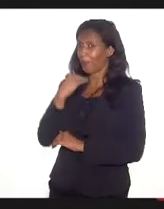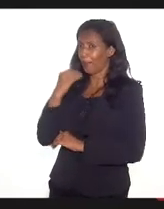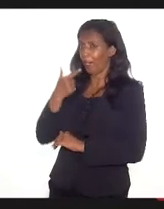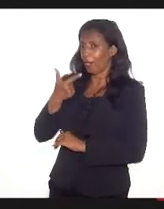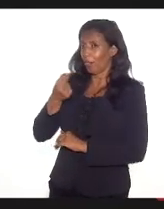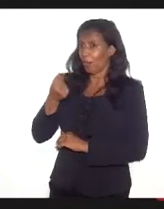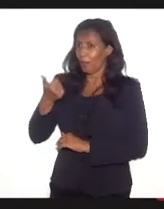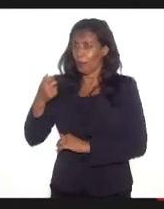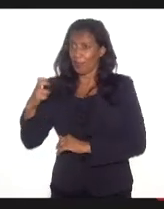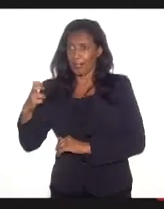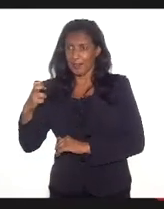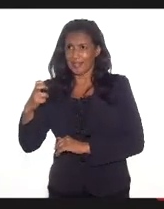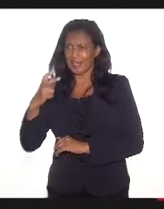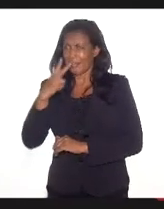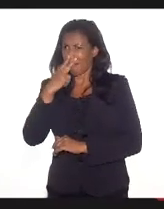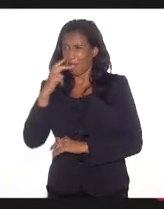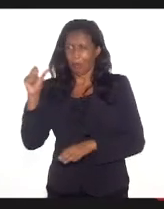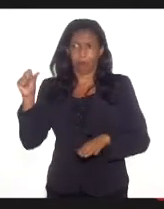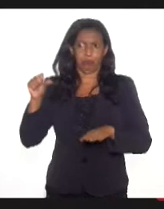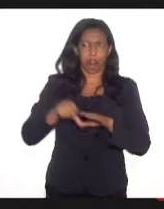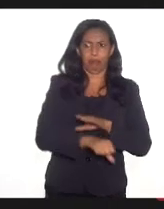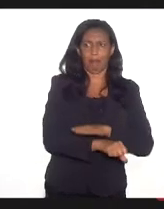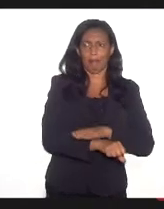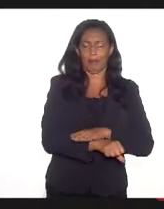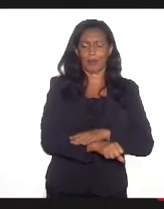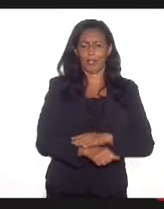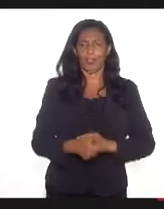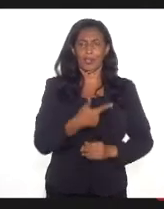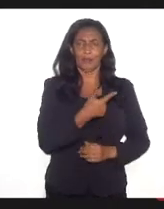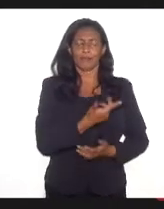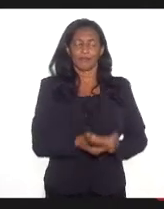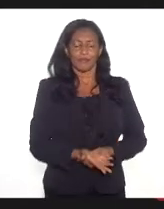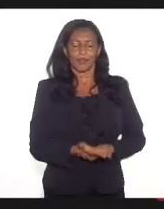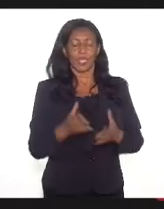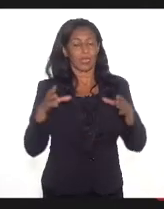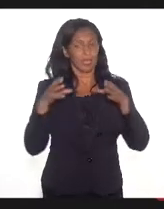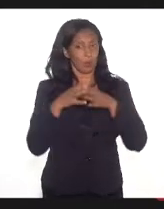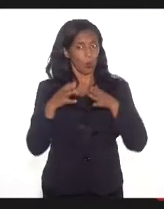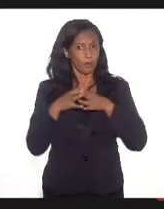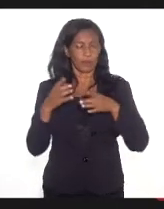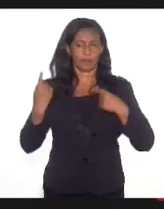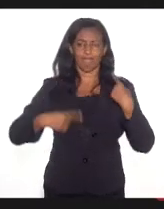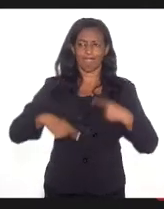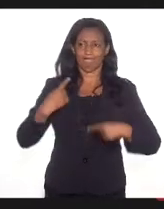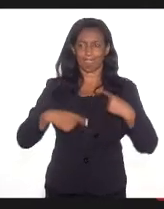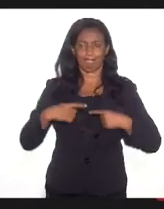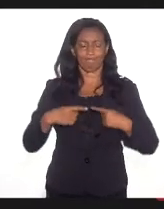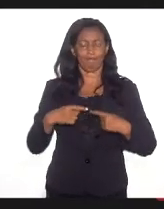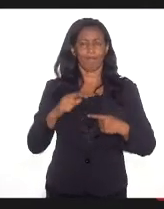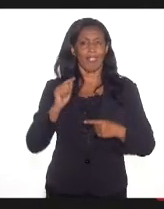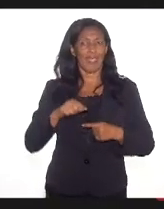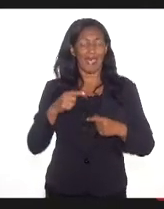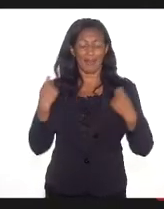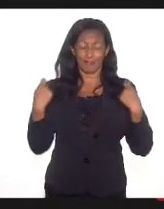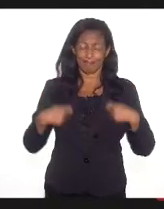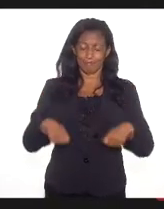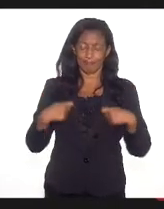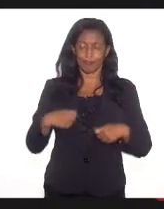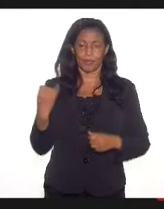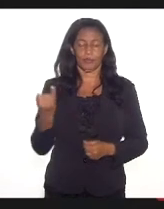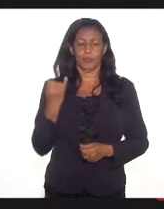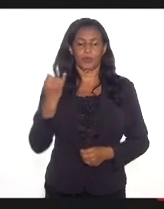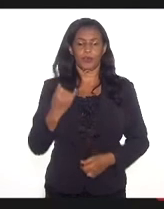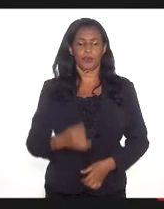2015 e afunda a partir de 2015 então essa comissão e essa discussão é absolutamente essencial pode